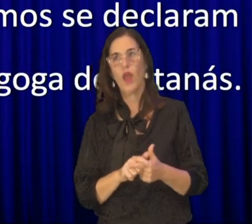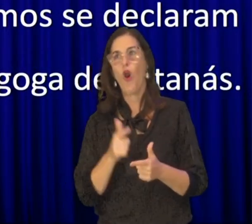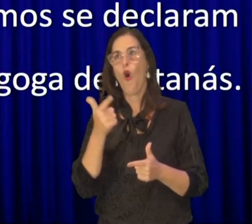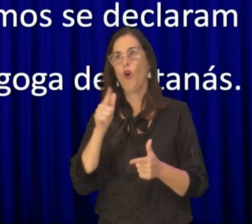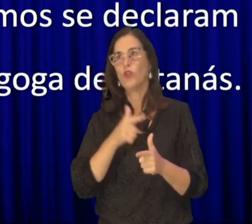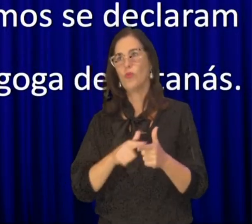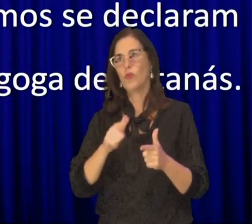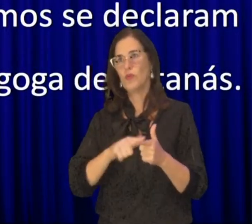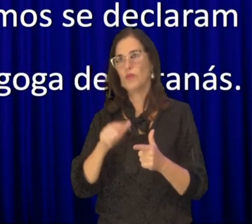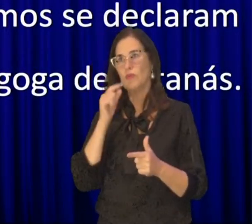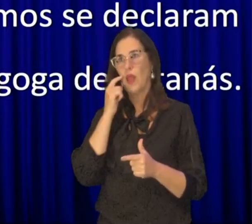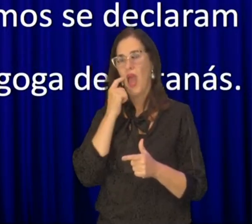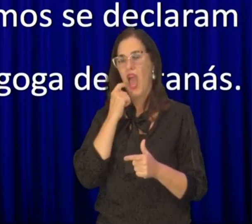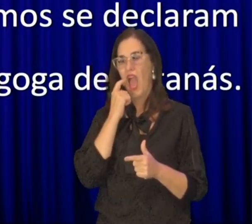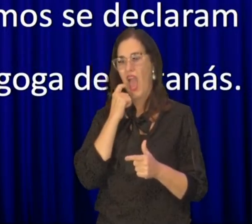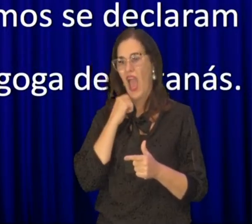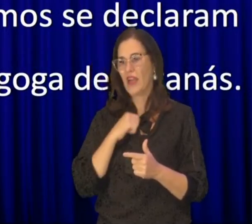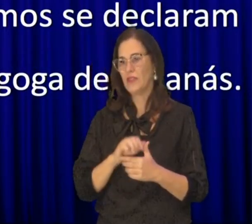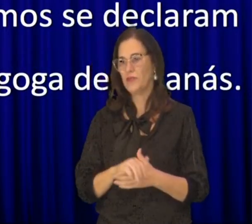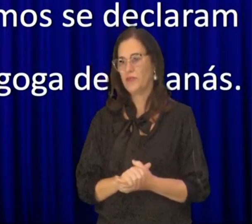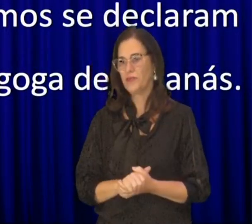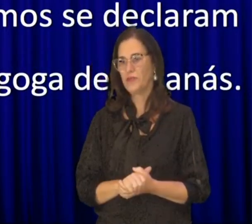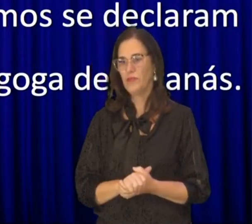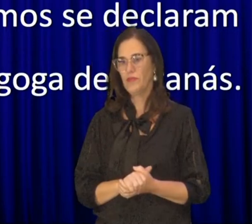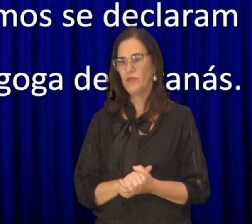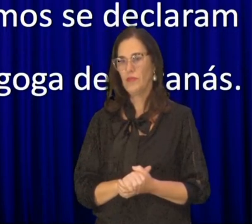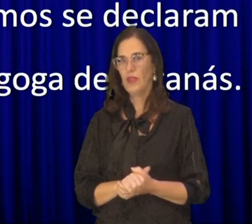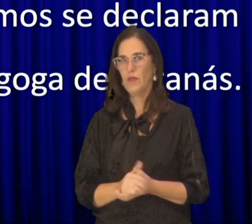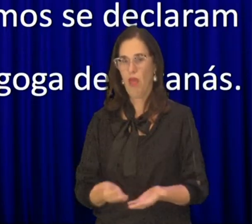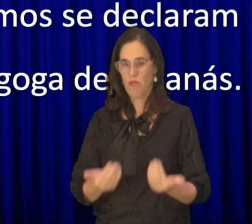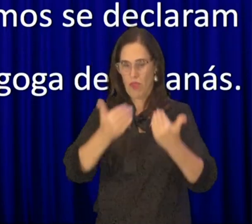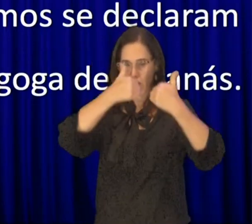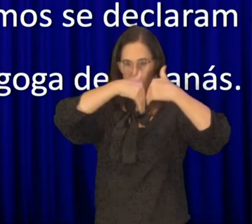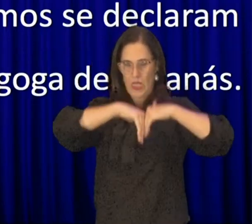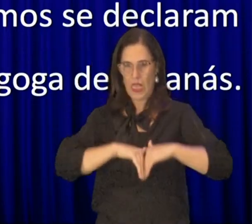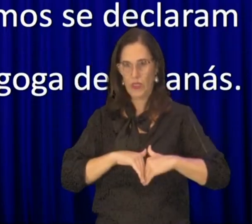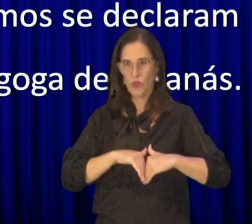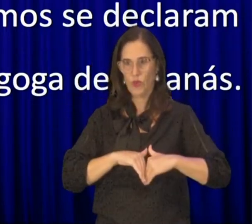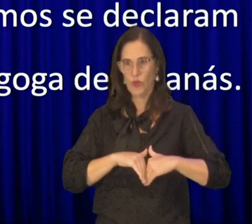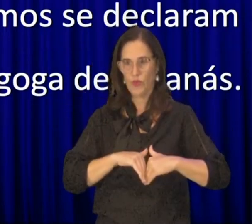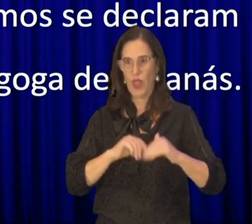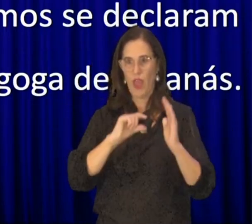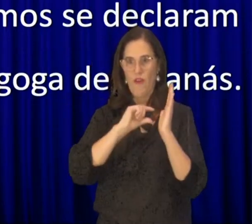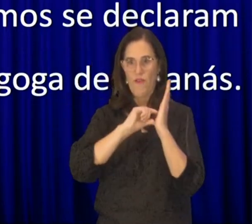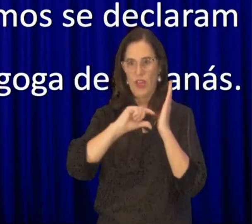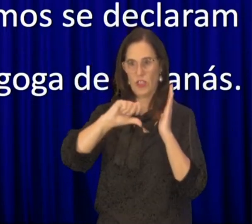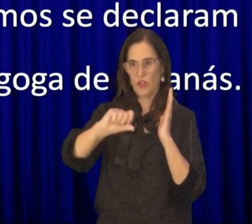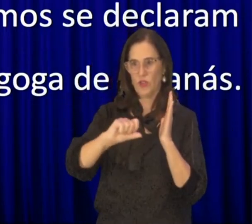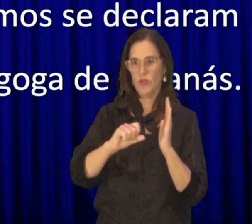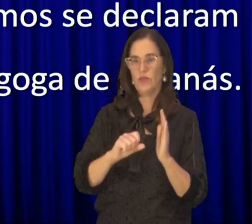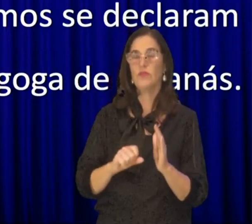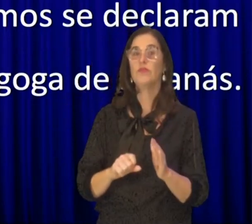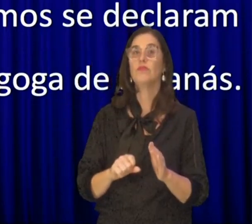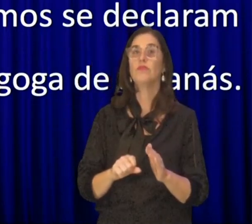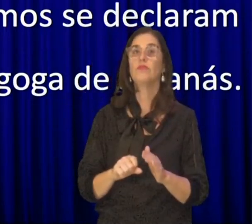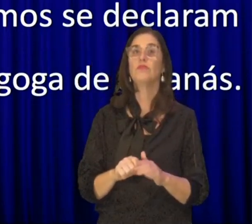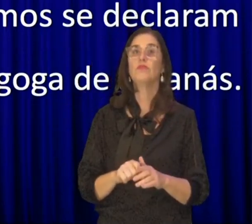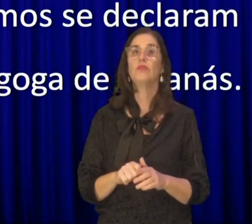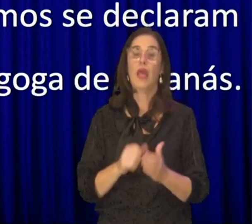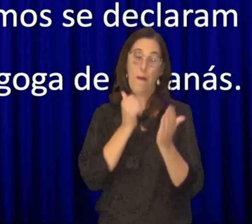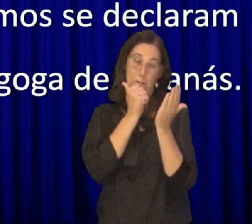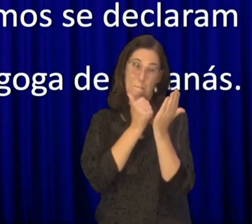problema, um problema mais interno. O verso 9 traz outro problema. E